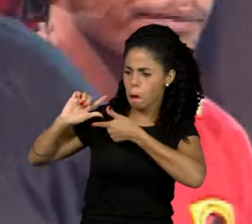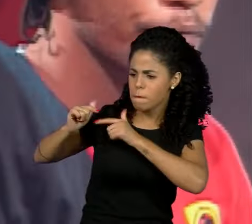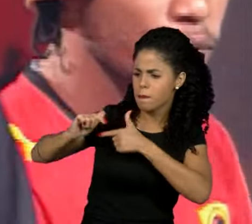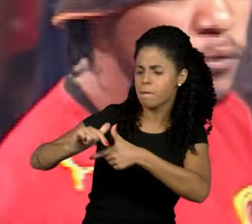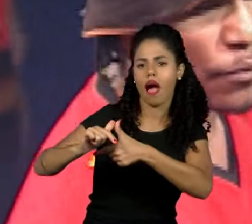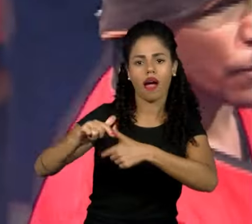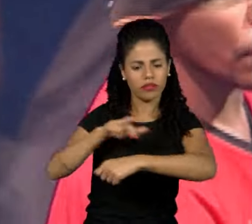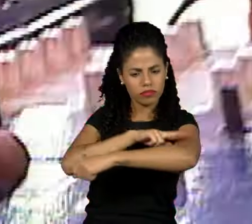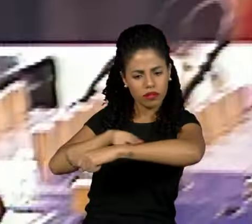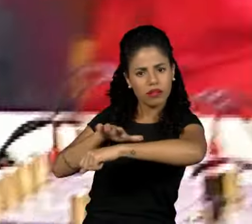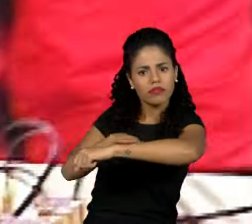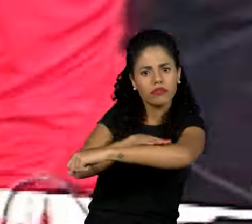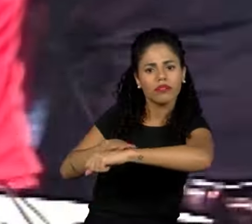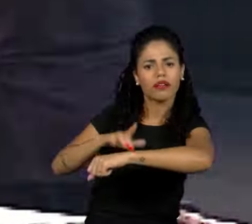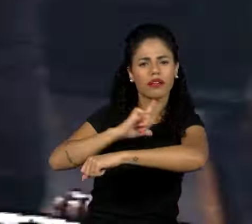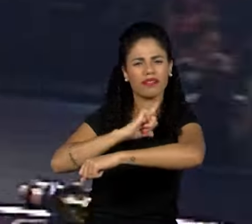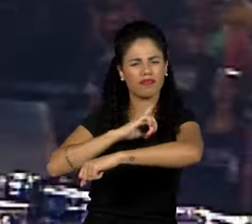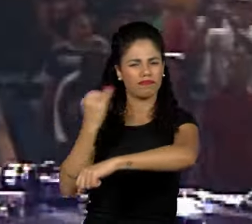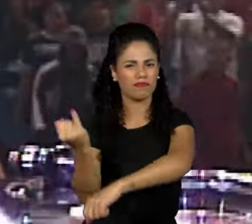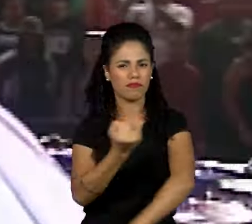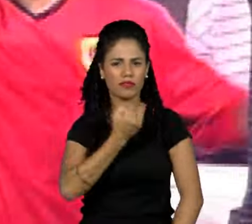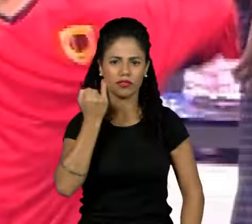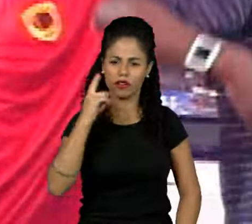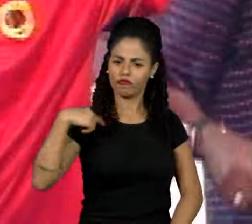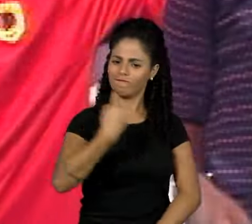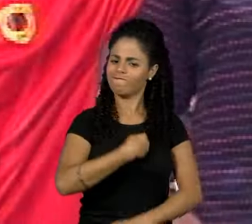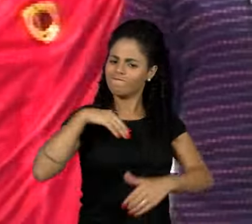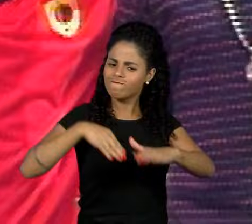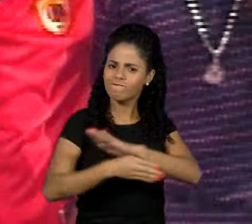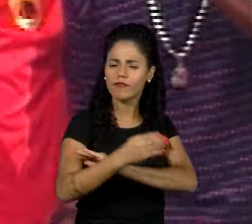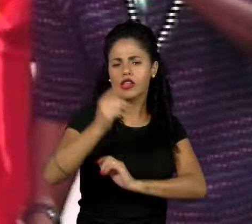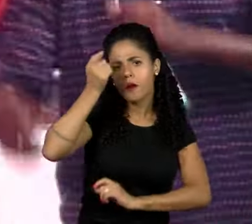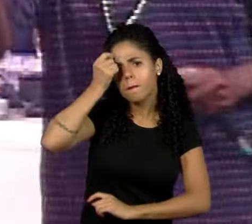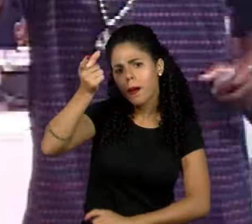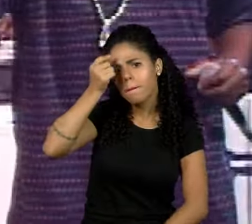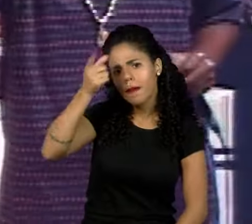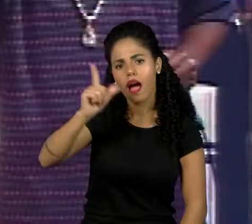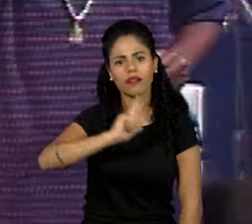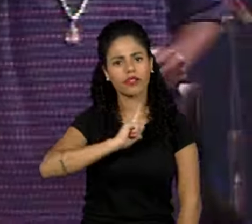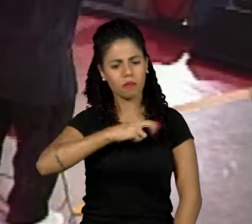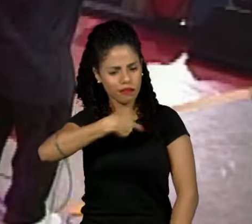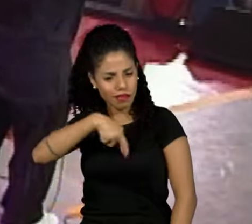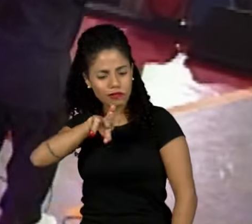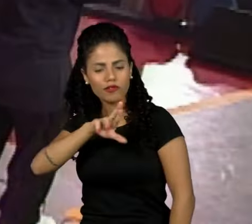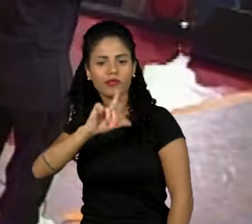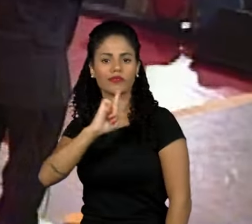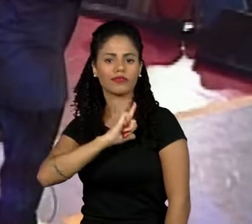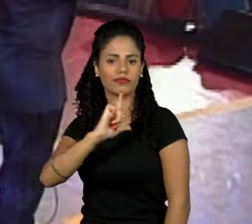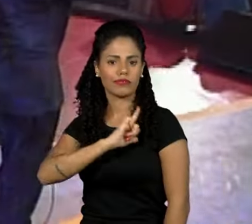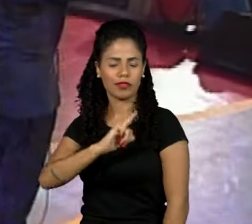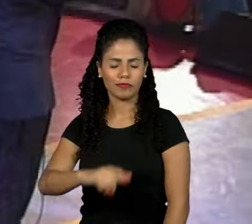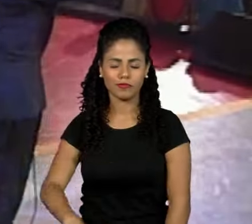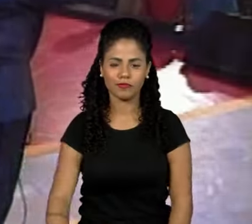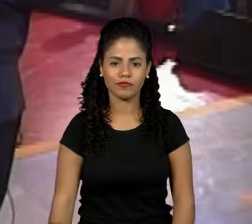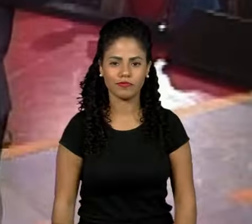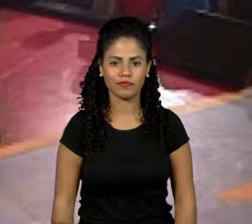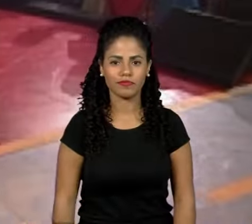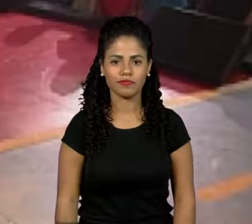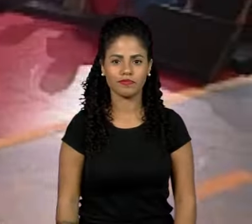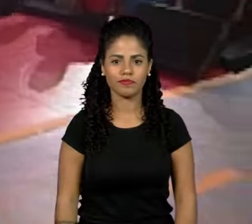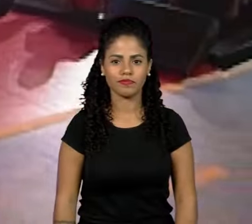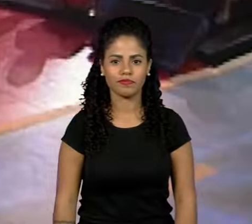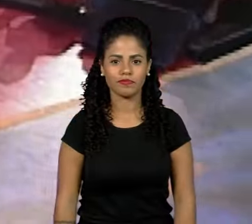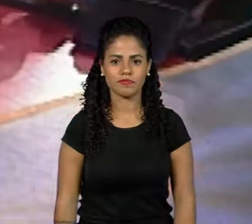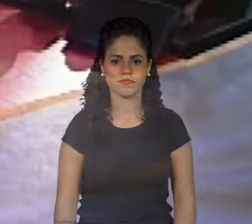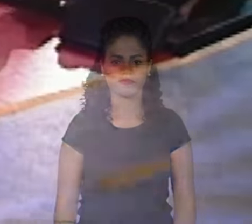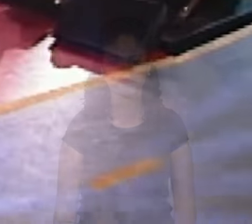da pele, os nossos fenótipos, os nossos costumes culturais e religiosos. Tem uma meta a seguir, sou fruto daqui,